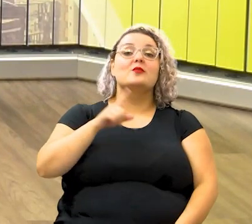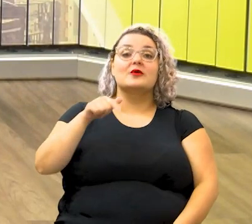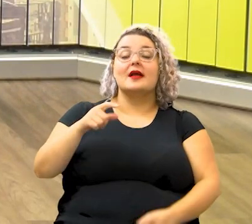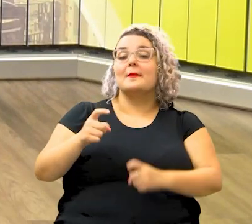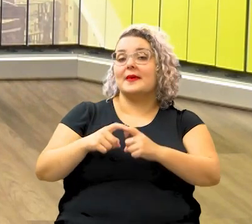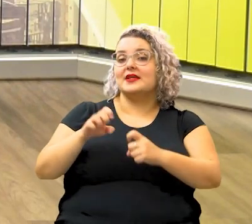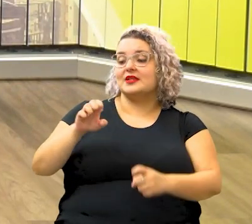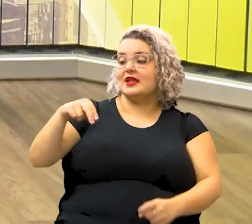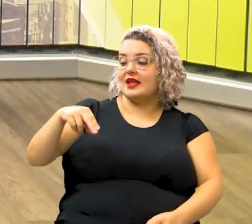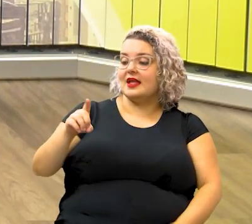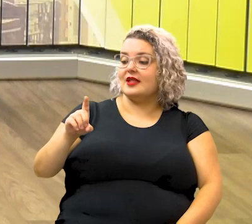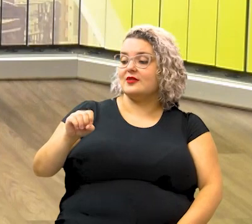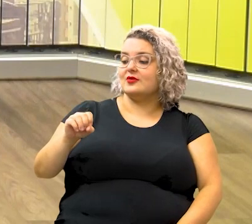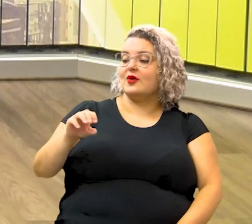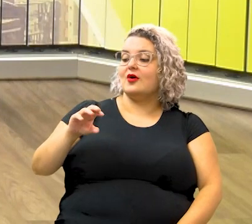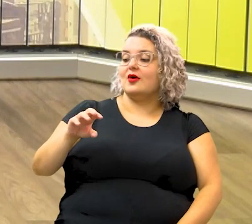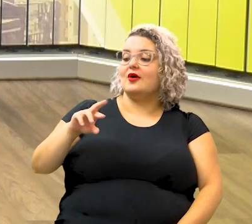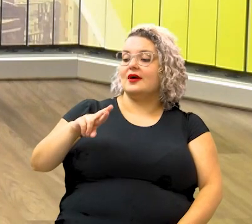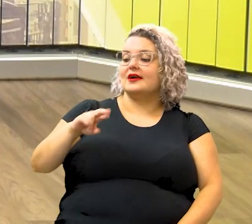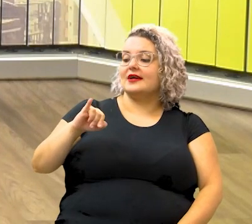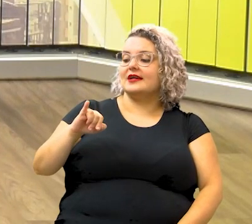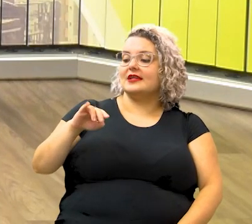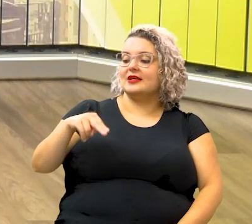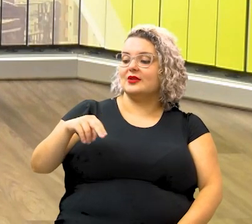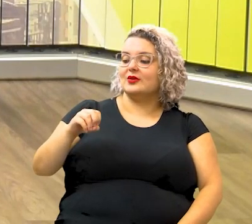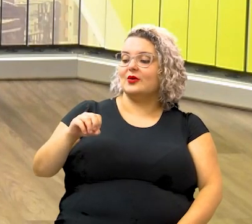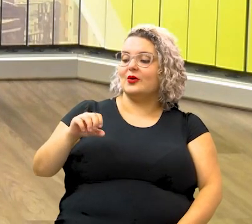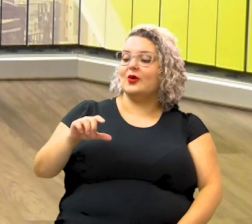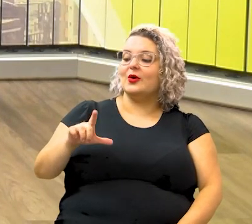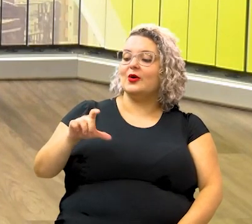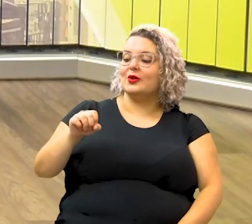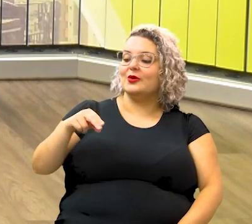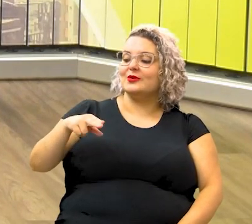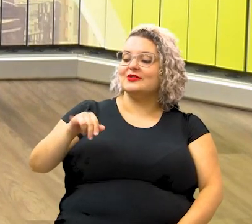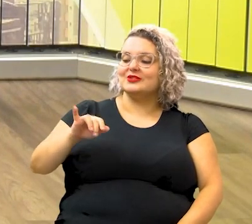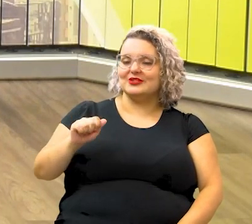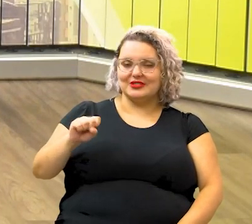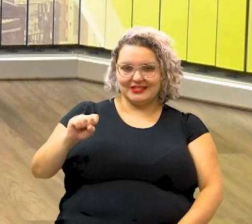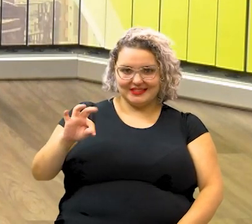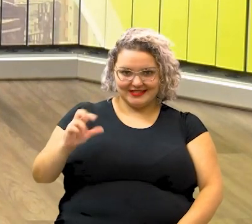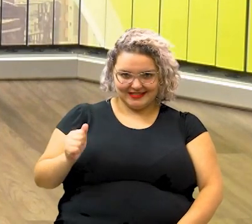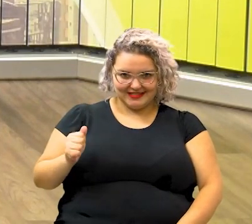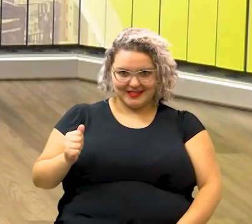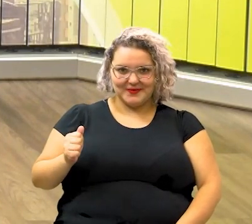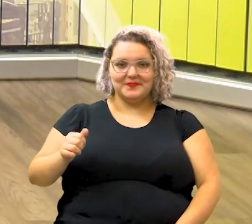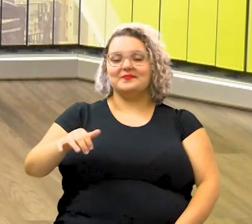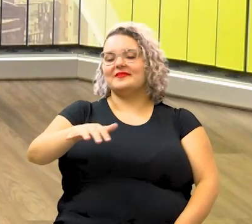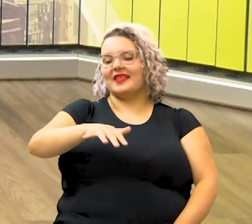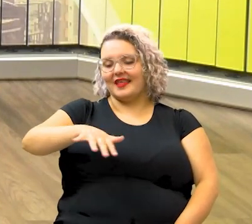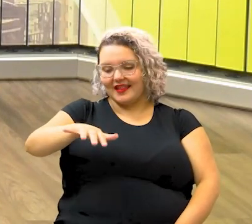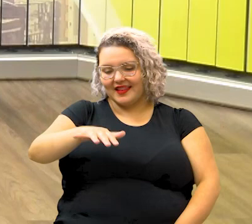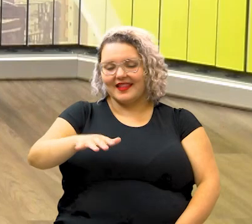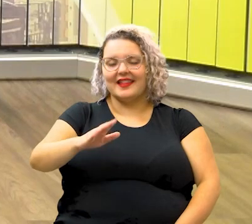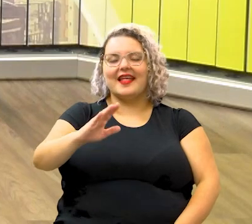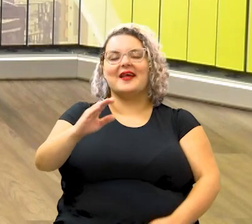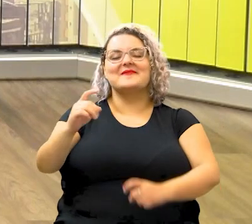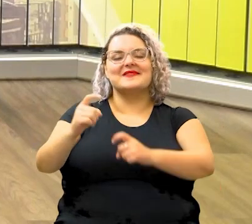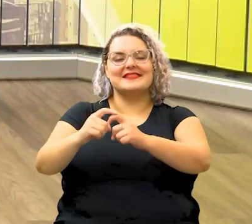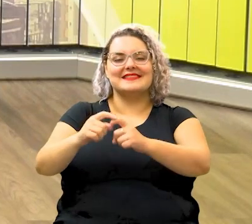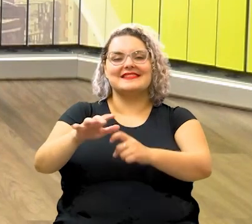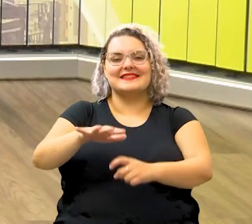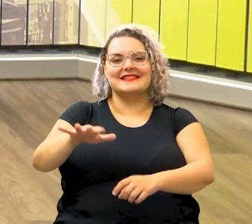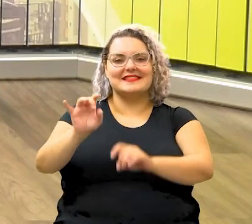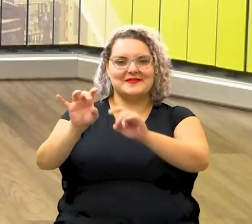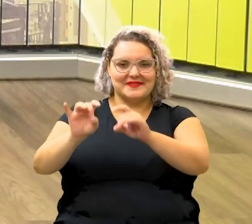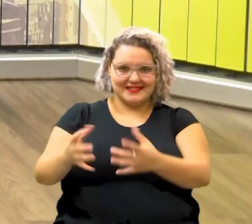é endocrinologista e também, olha só, diretora da Sociedade Brasileira de Endocrinologia e Metabologia Regional aqui do estado de